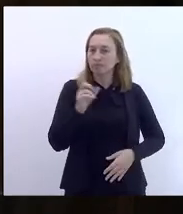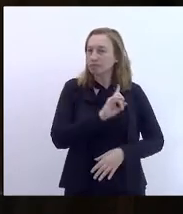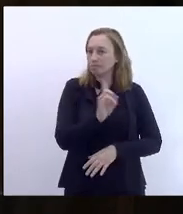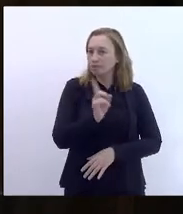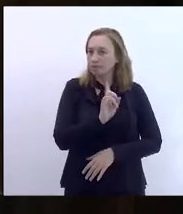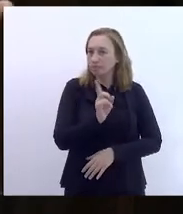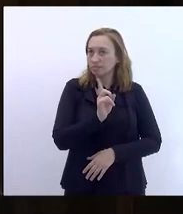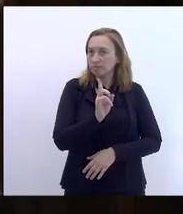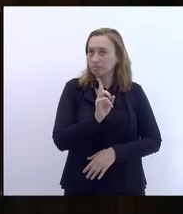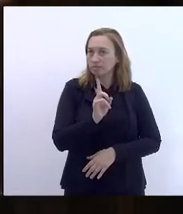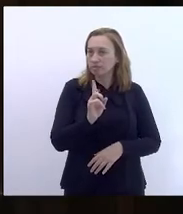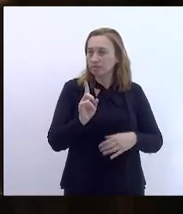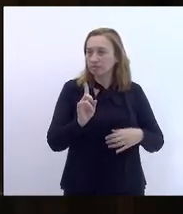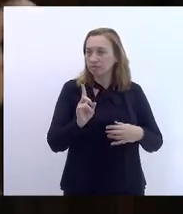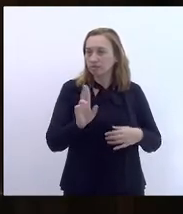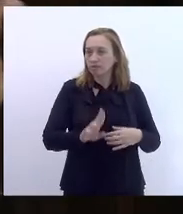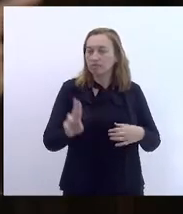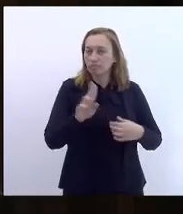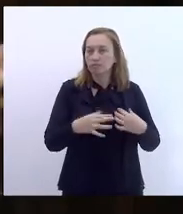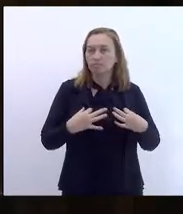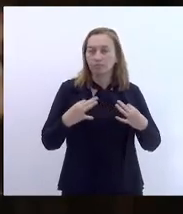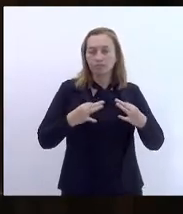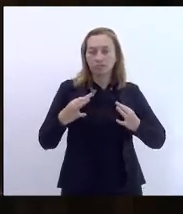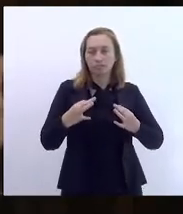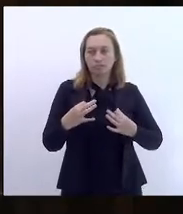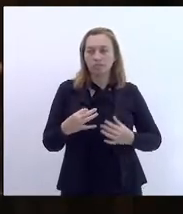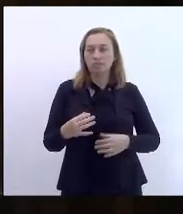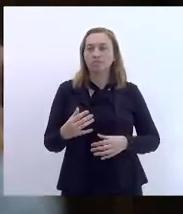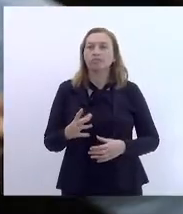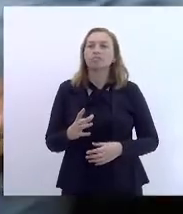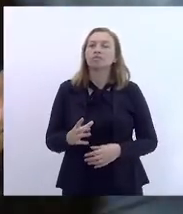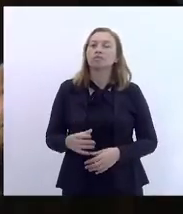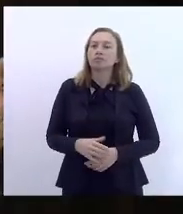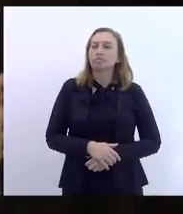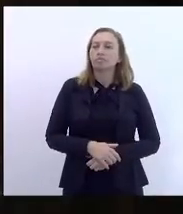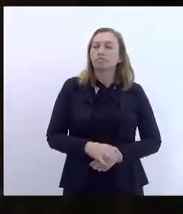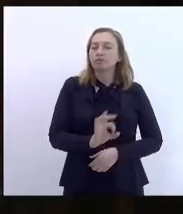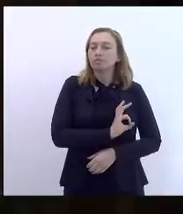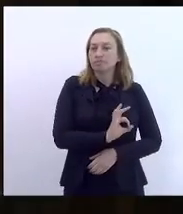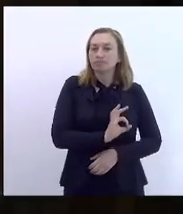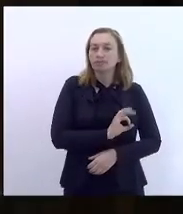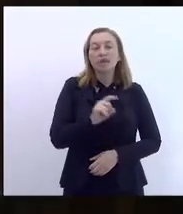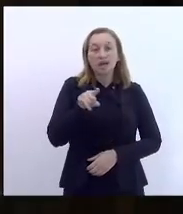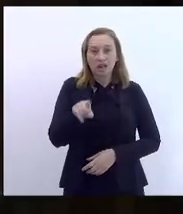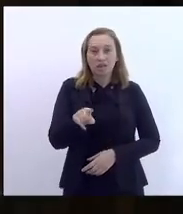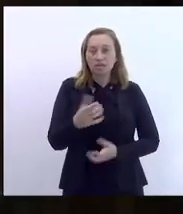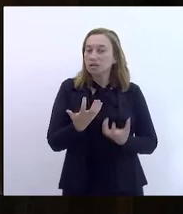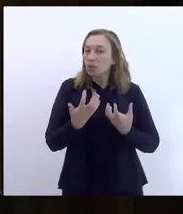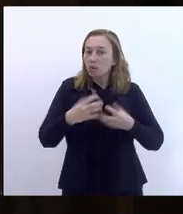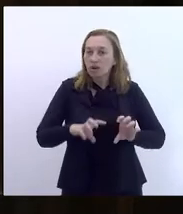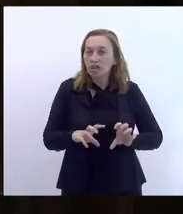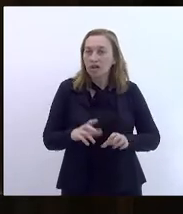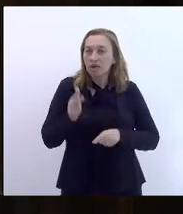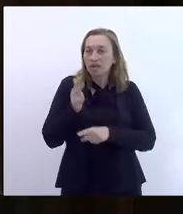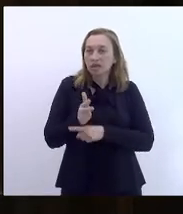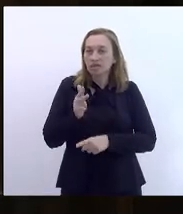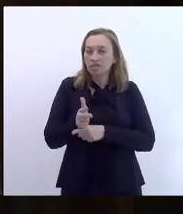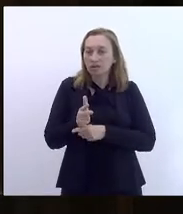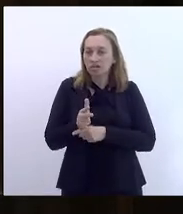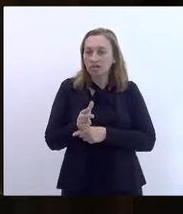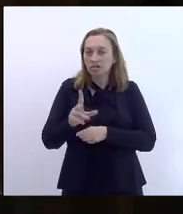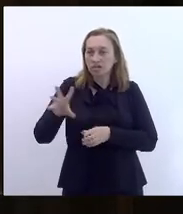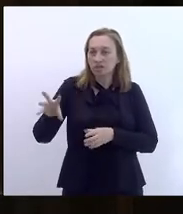deveria estar uniformizado e nem recebendo o salário do Estado Esse é que não quer que as câmeras sejam